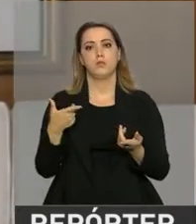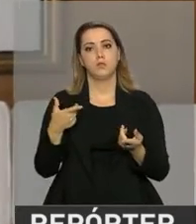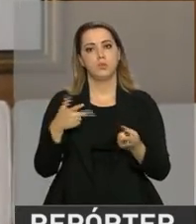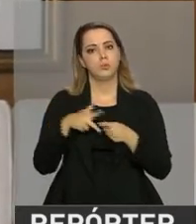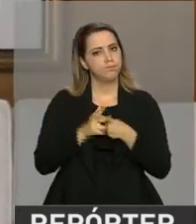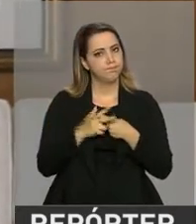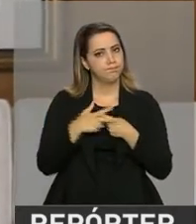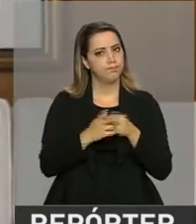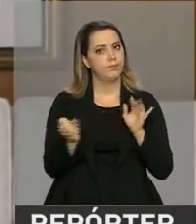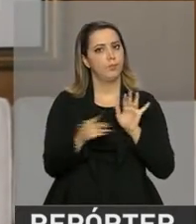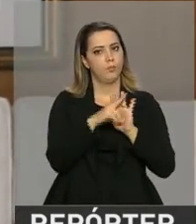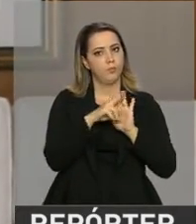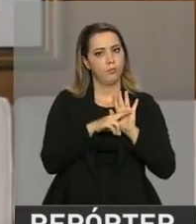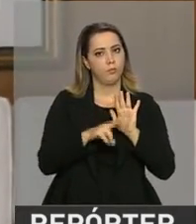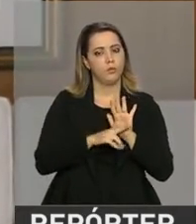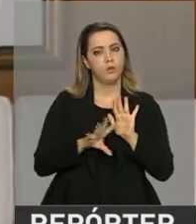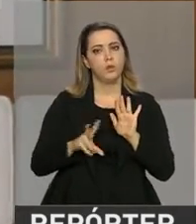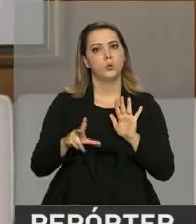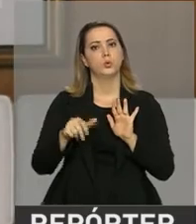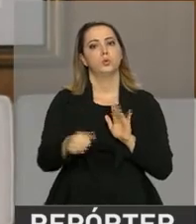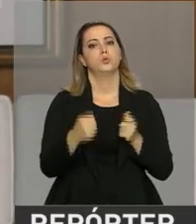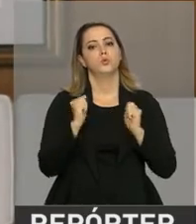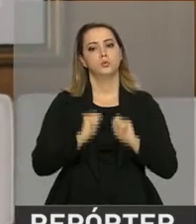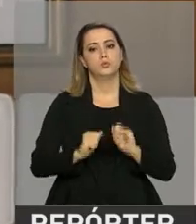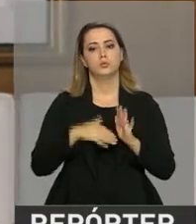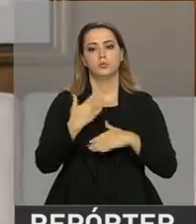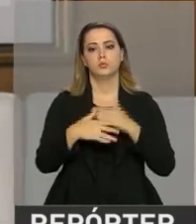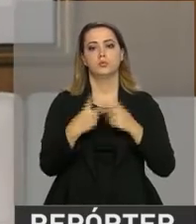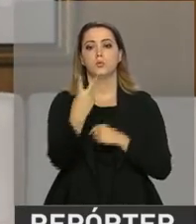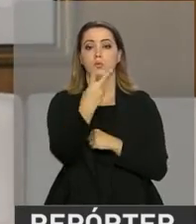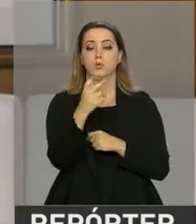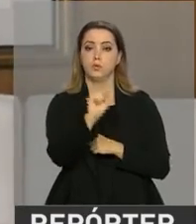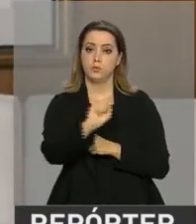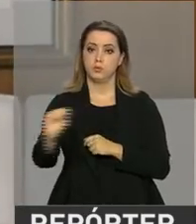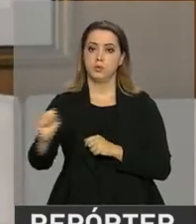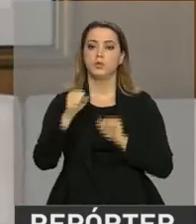fiscal, tudo mais constante, a gente pode ter, a partir do segundo semestre, uma possível retomada.